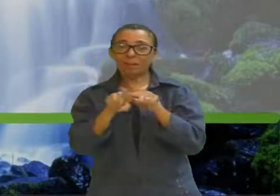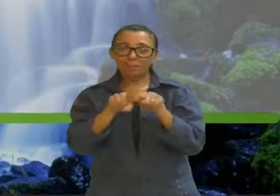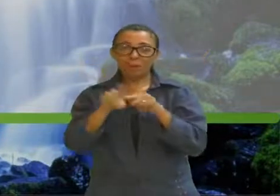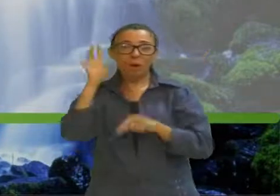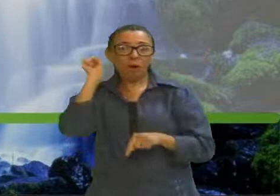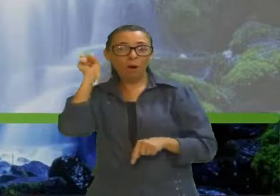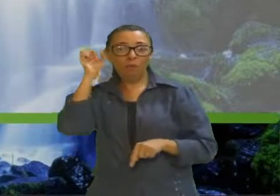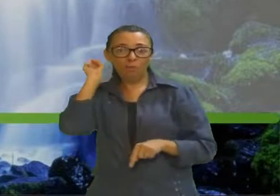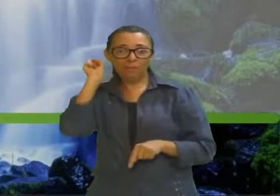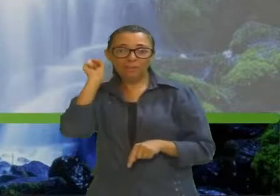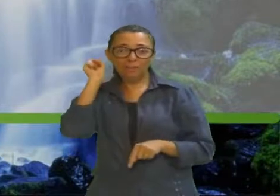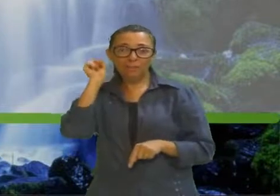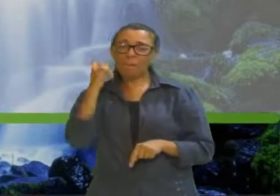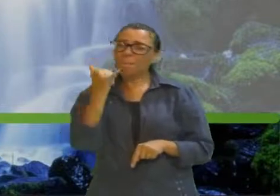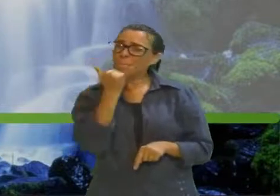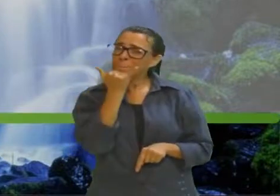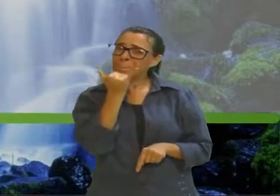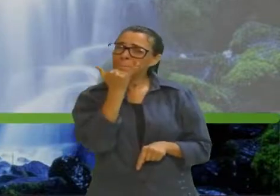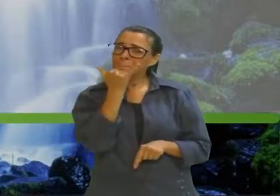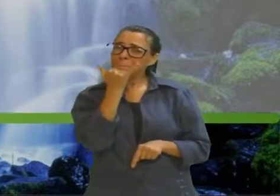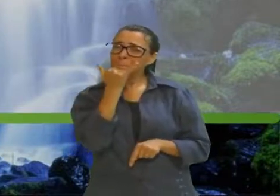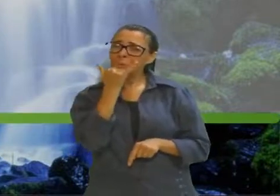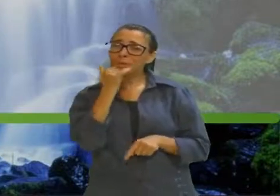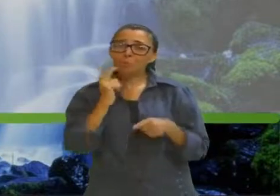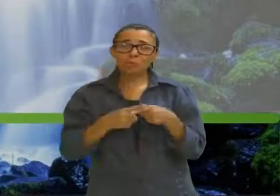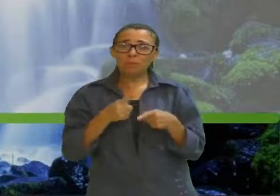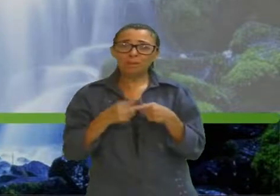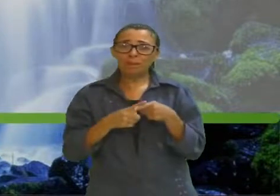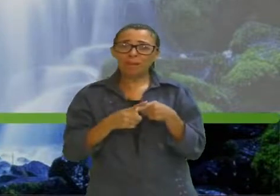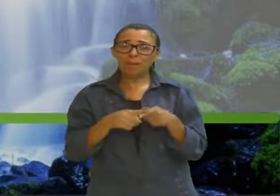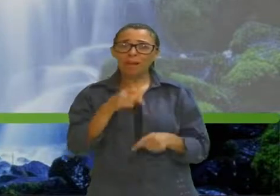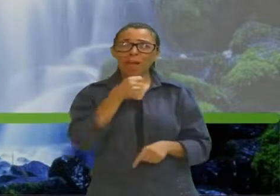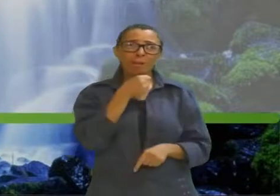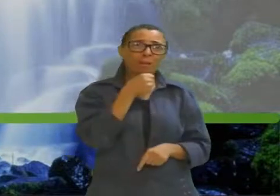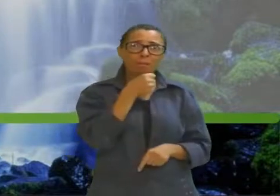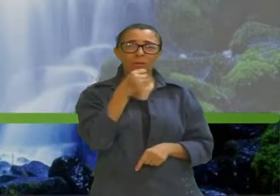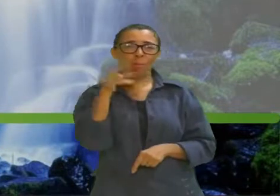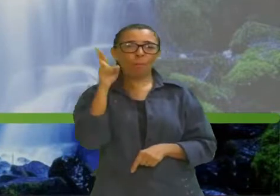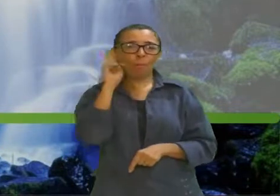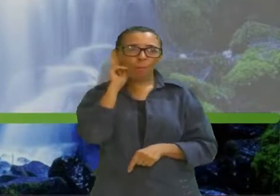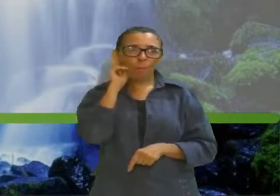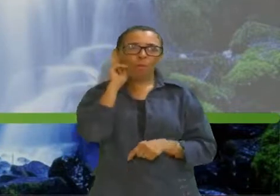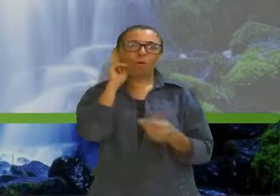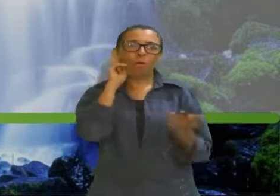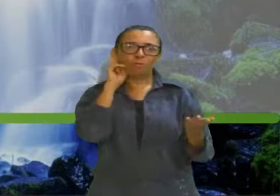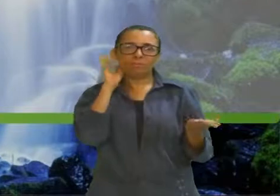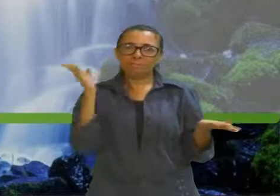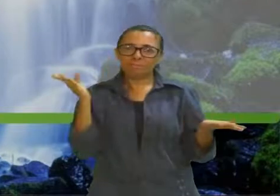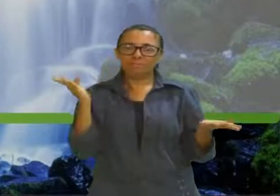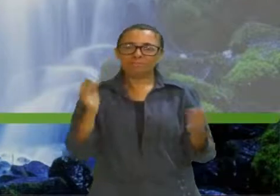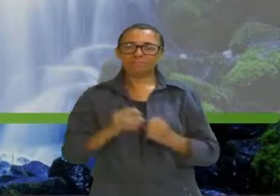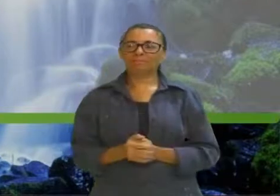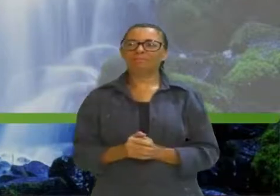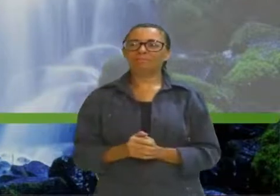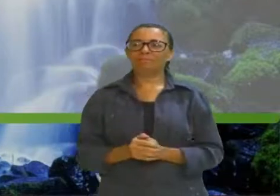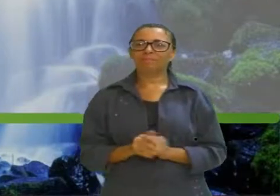né? Mas graças a Deus que estamos aqui de volta. Então nós estamos falando que Deus nos